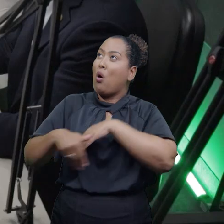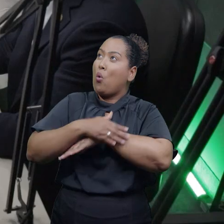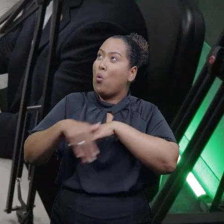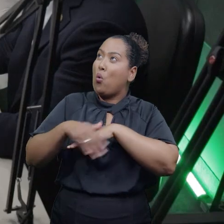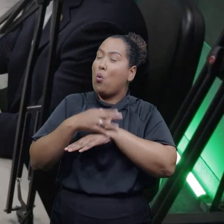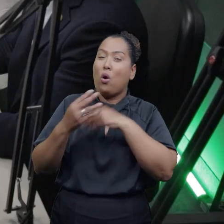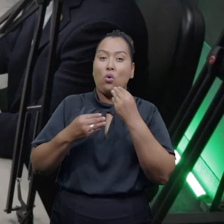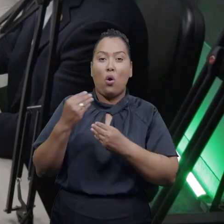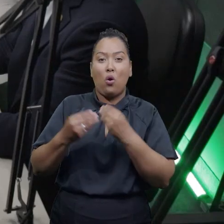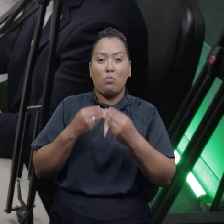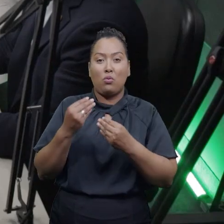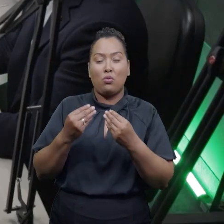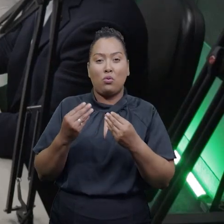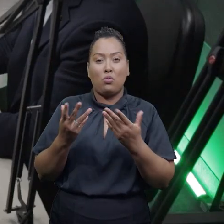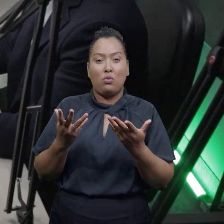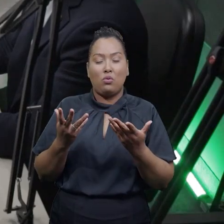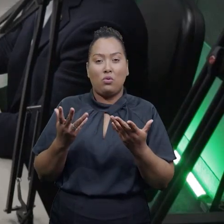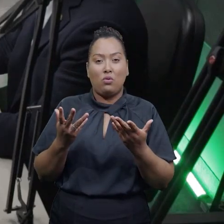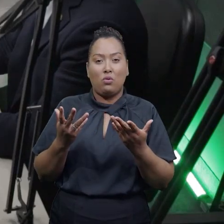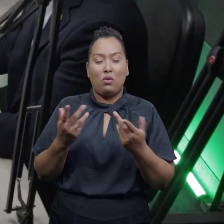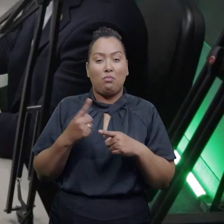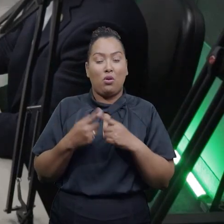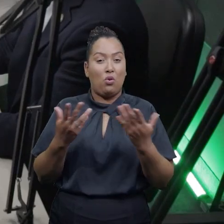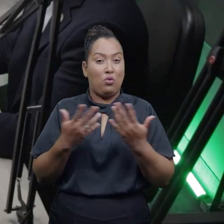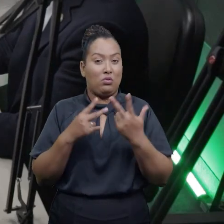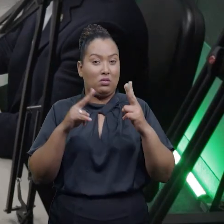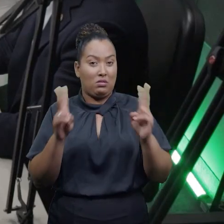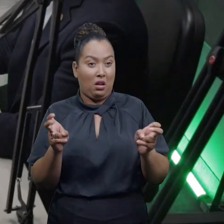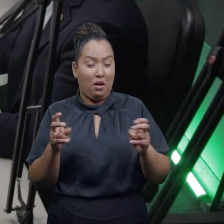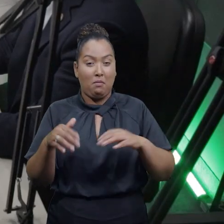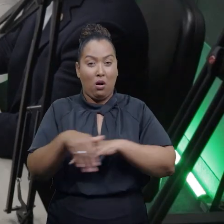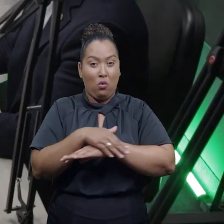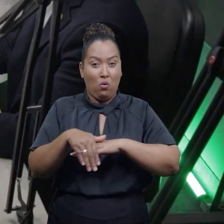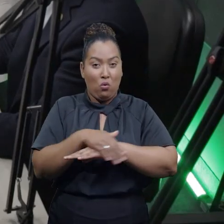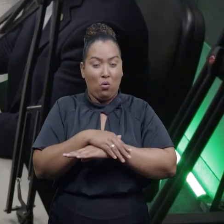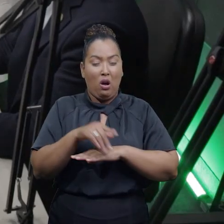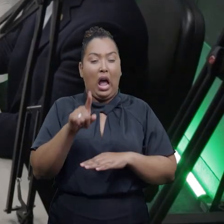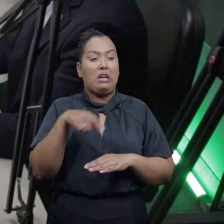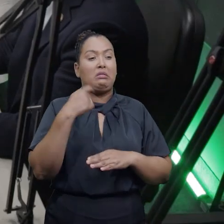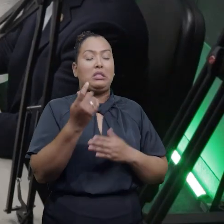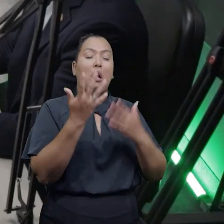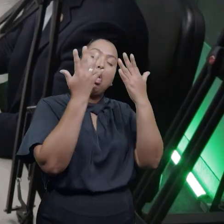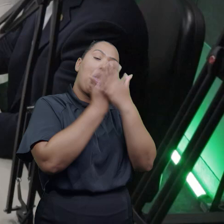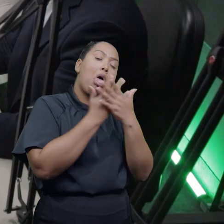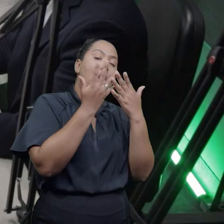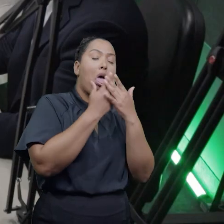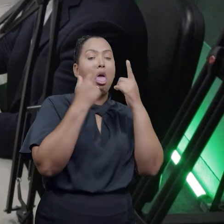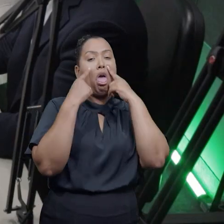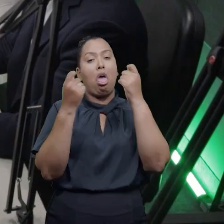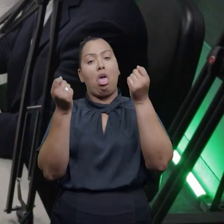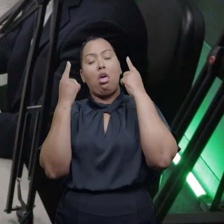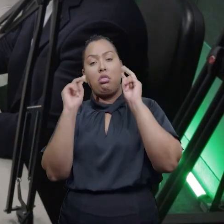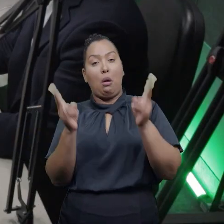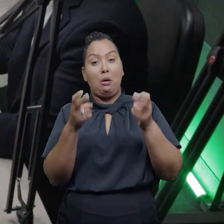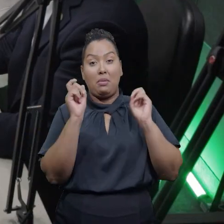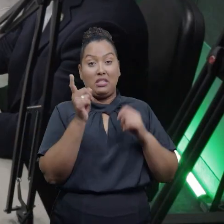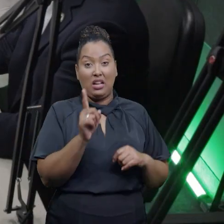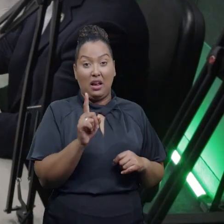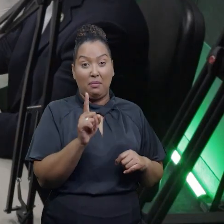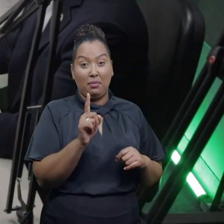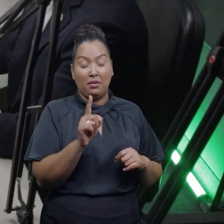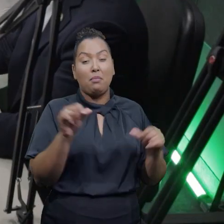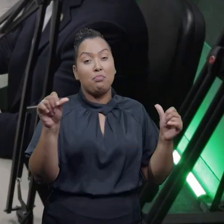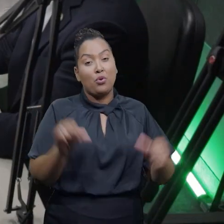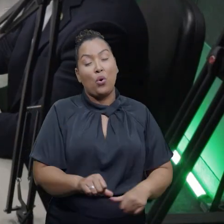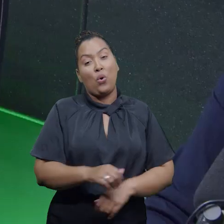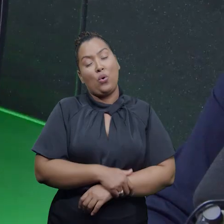a gente fala dessa camada da população, se a gente chama ela de invisível, né, aos olhos da sociedade, aos olhos do